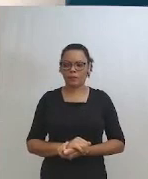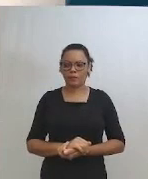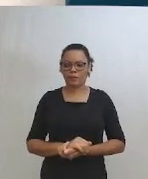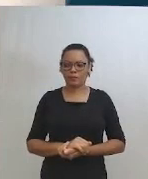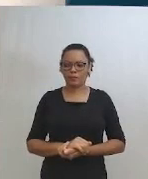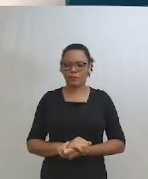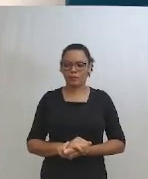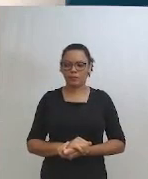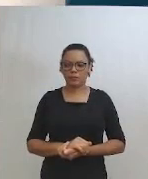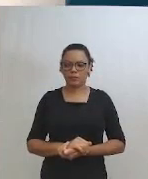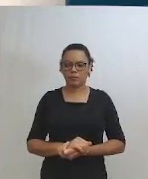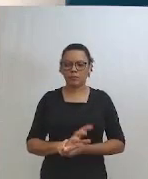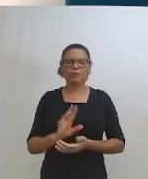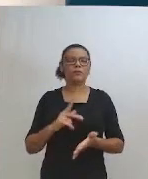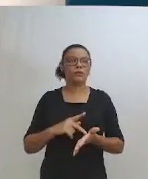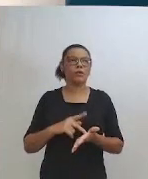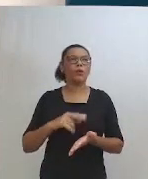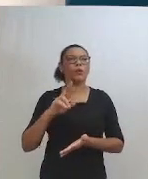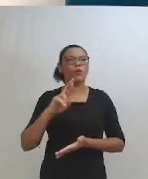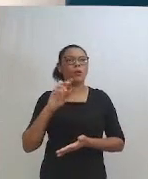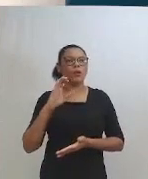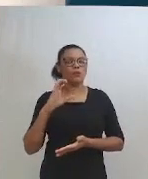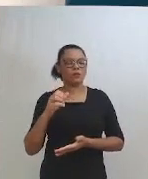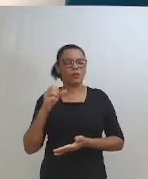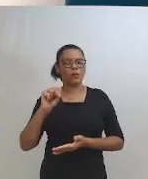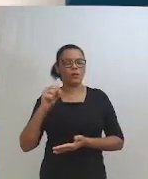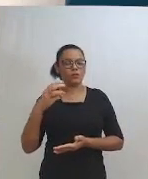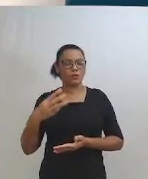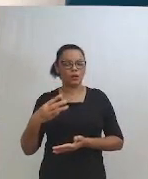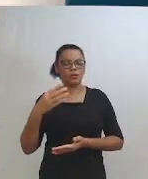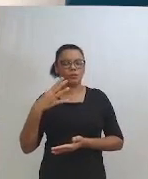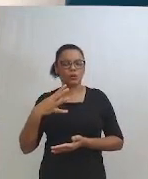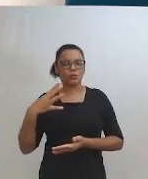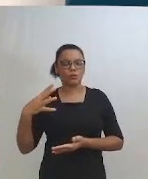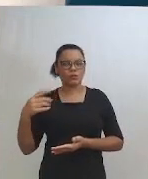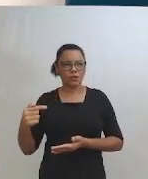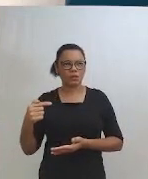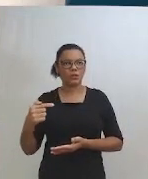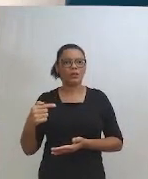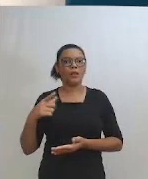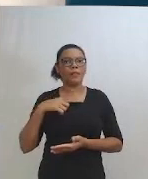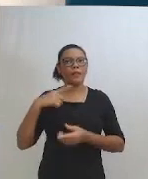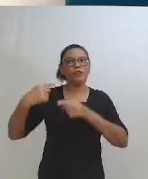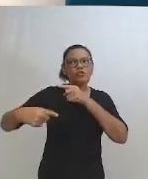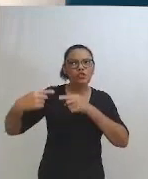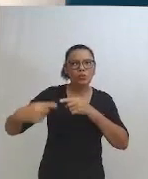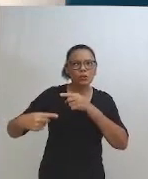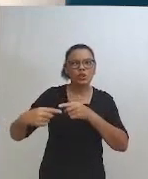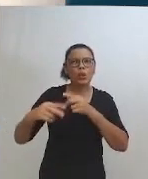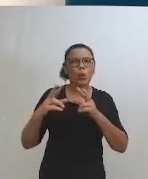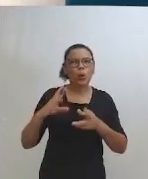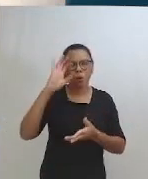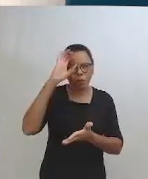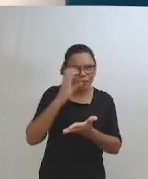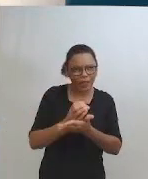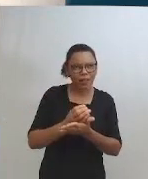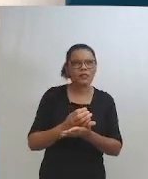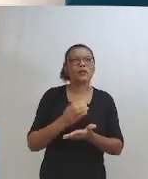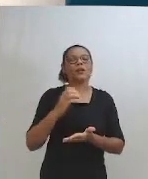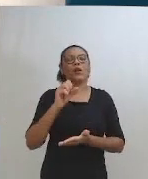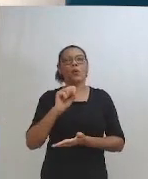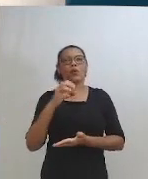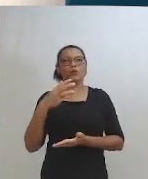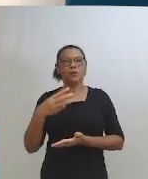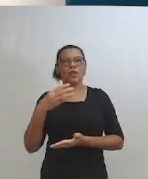Exatamente. O RHC 83447, apesar de discutir a mesma tese do RHC 83233,